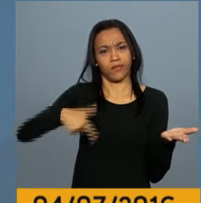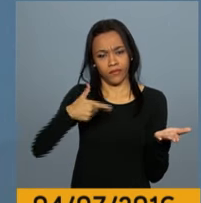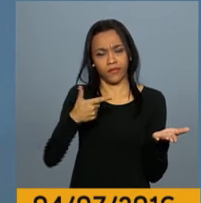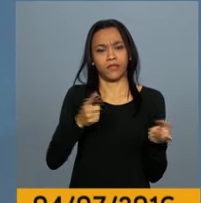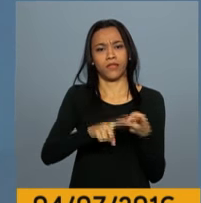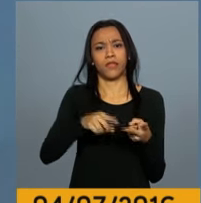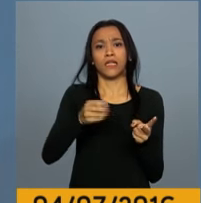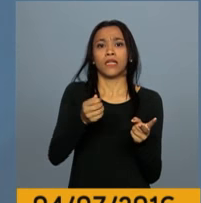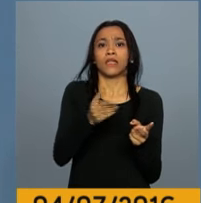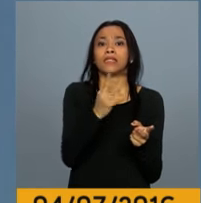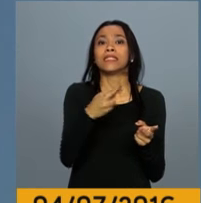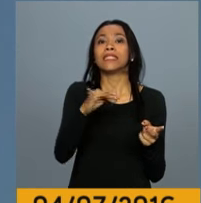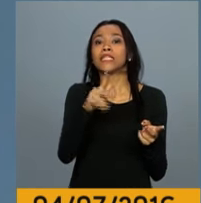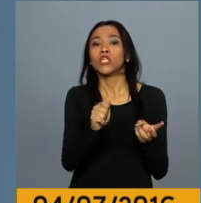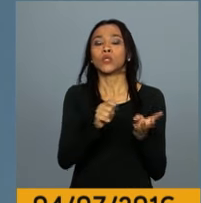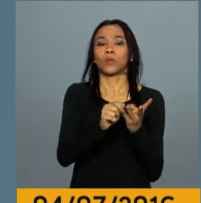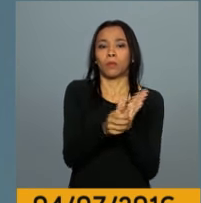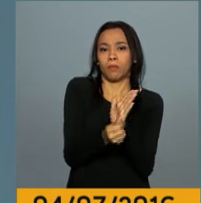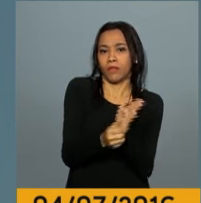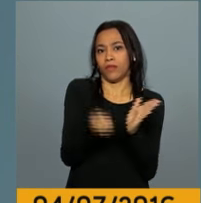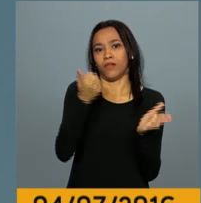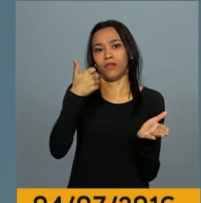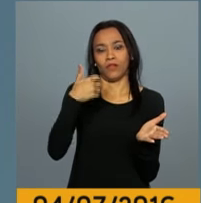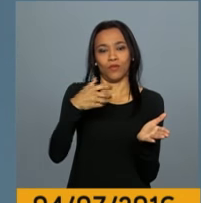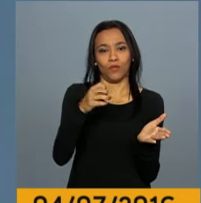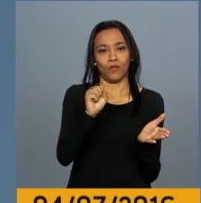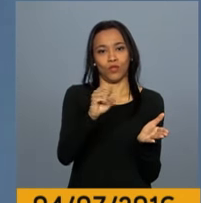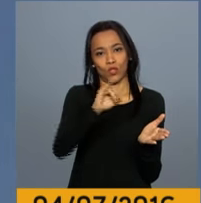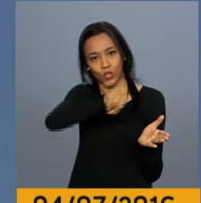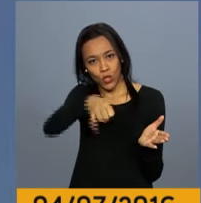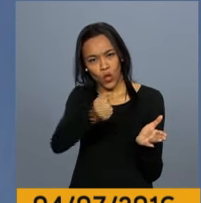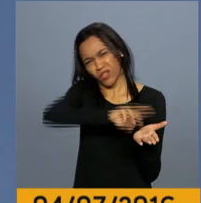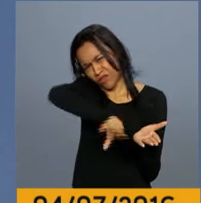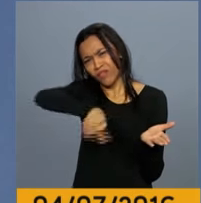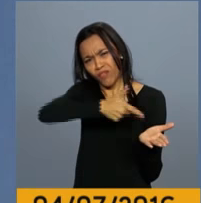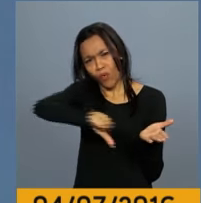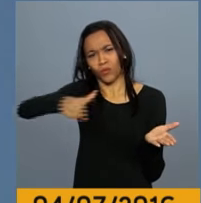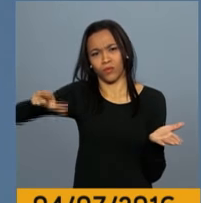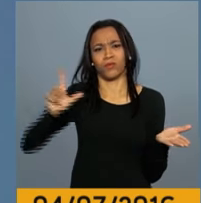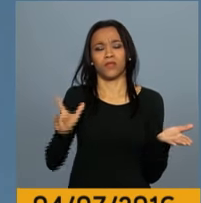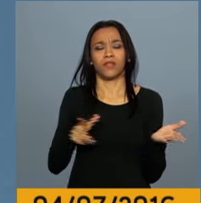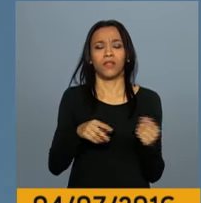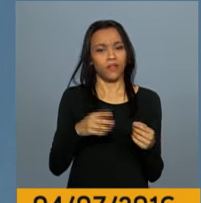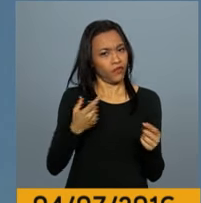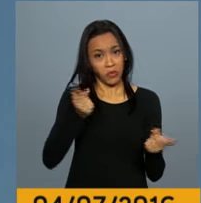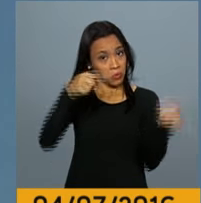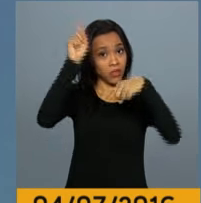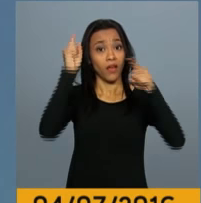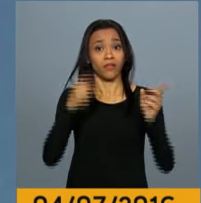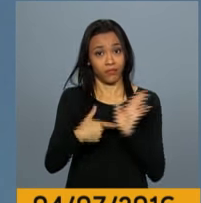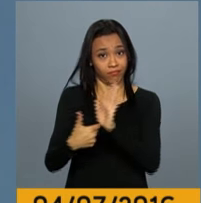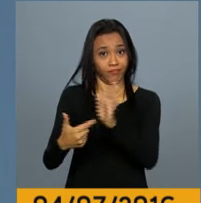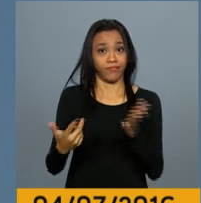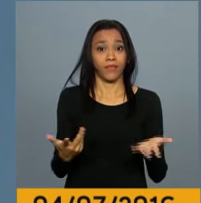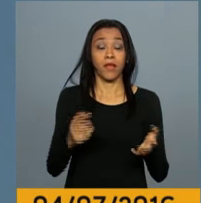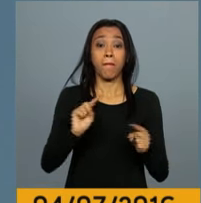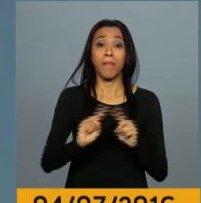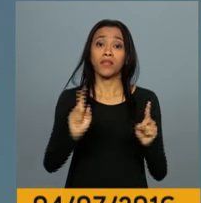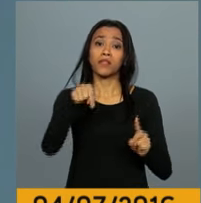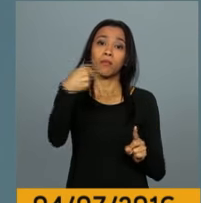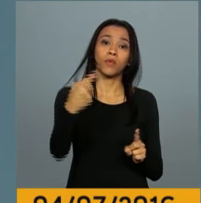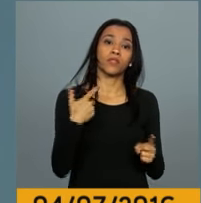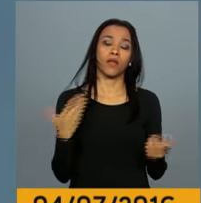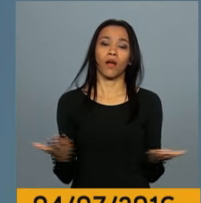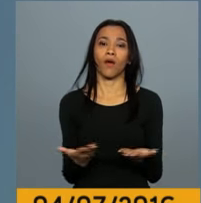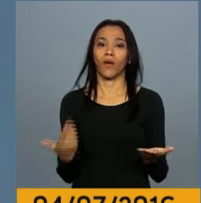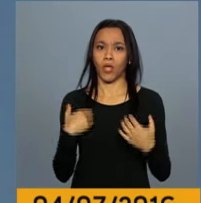de trigo, milho, soja, etc. E sempre, graças a Deus, com relativo sucesso. Mas agora, depois de